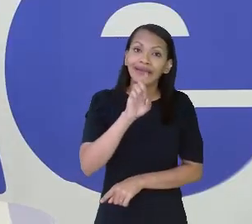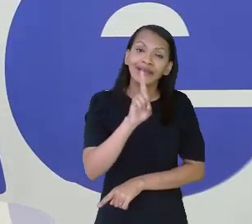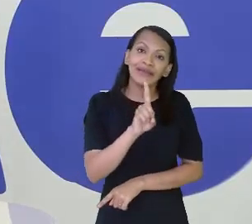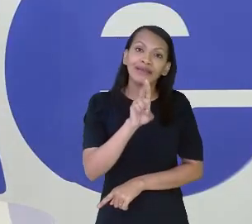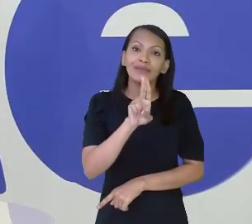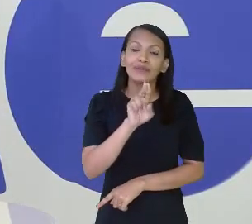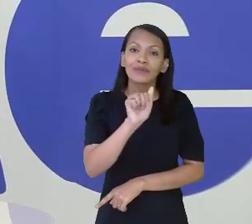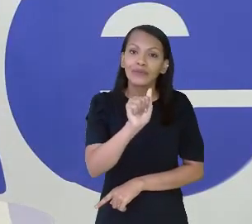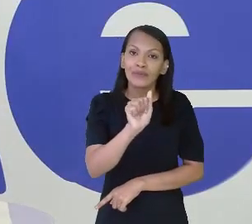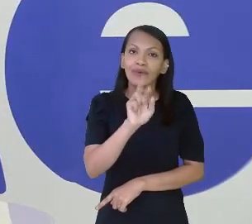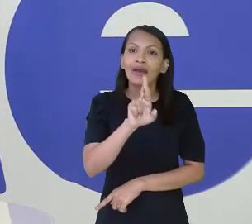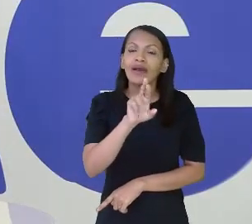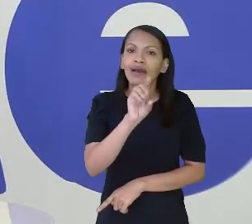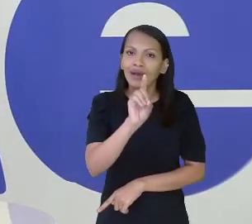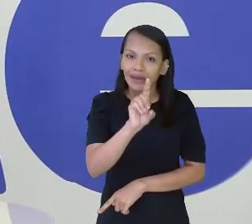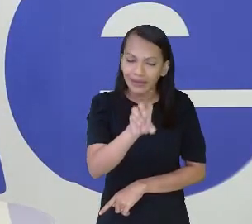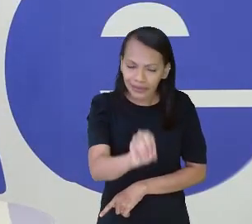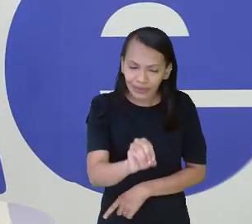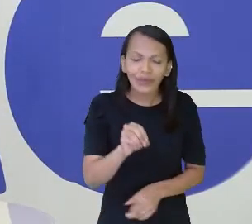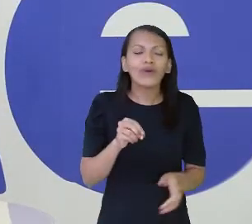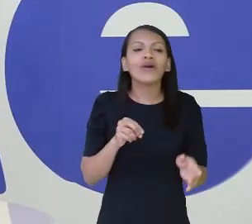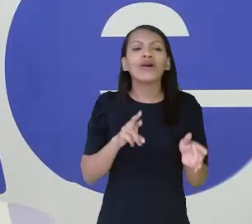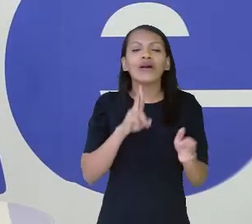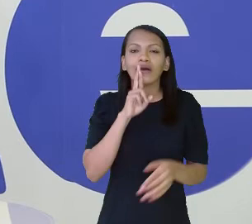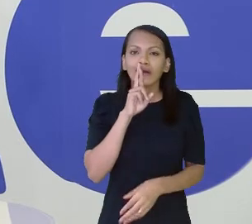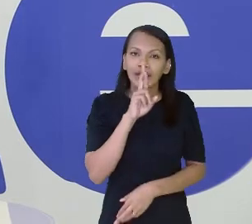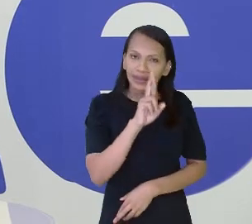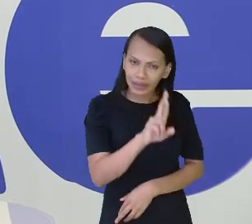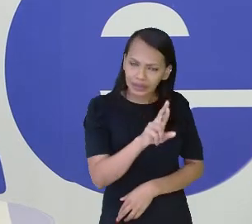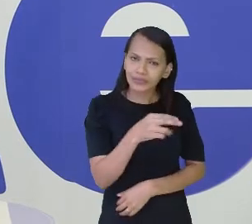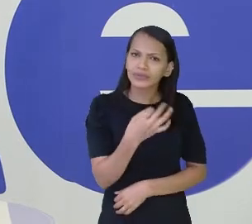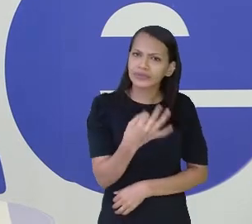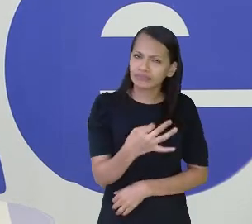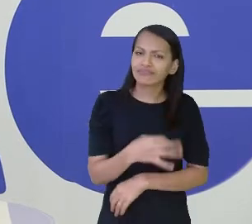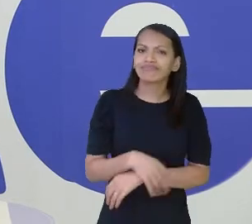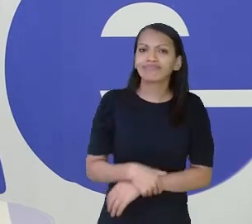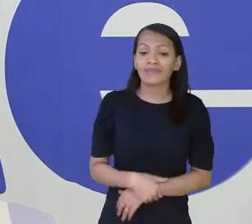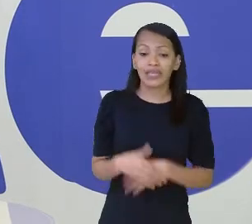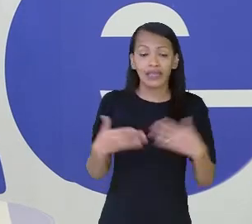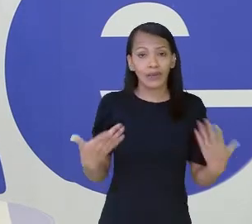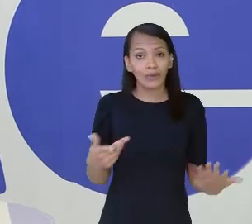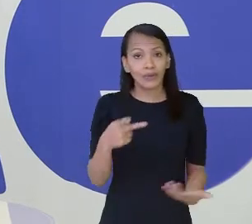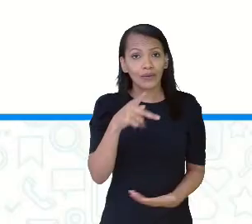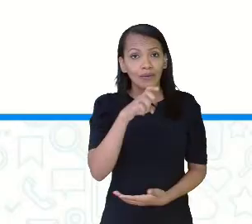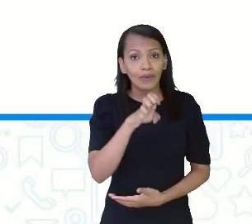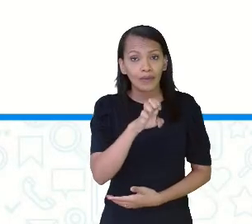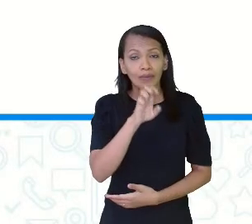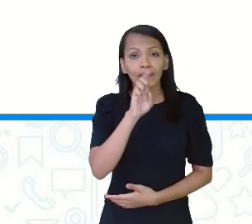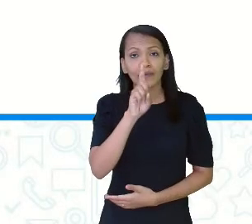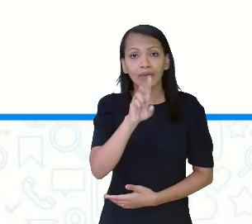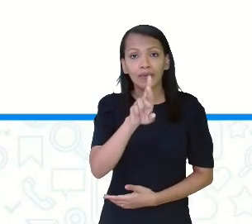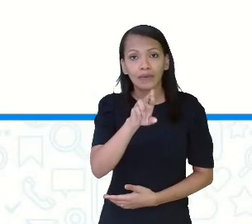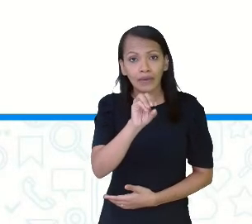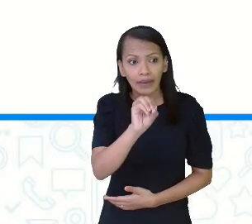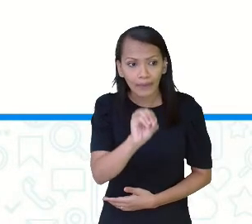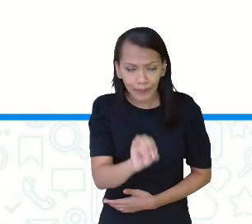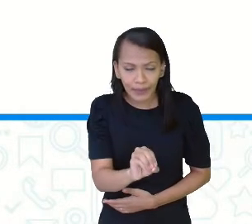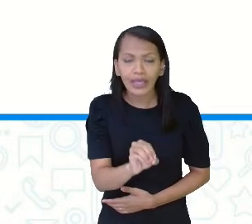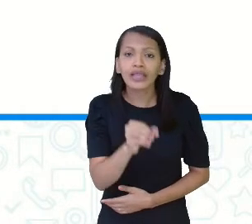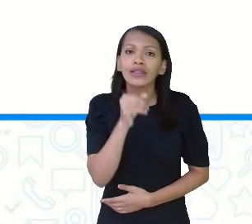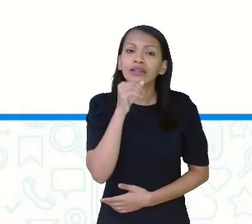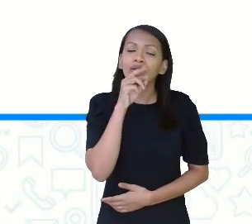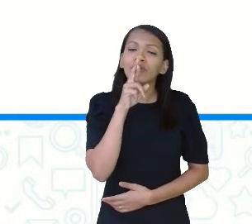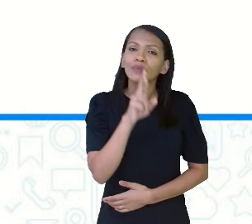aquela que deu 32. Eles Sim. responderam também A das aqui, fileiras, tá? né? Pronto. E agora o Pedro disse que a resposta são 300. Será que o Pedro